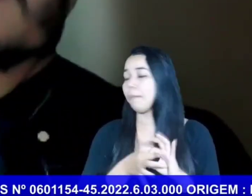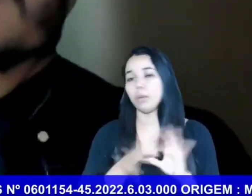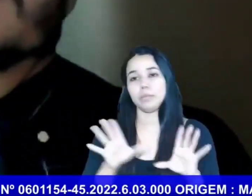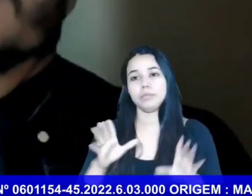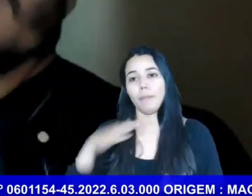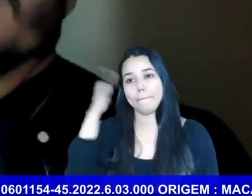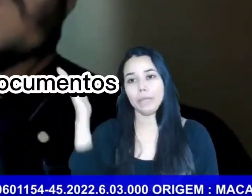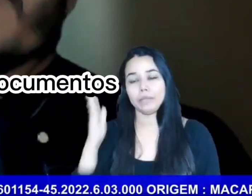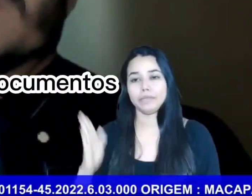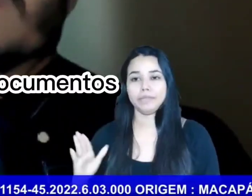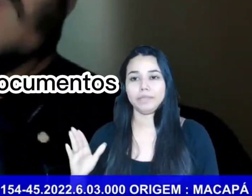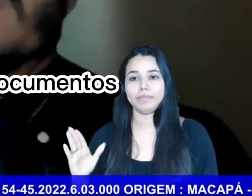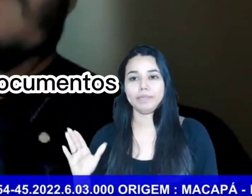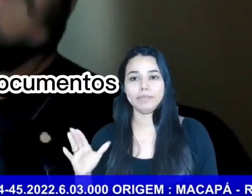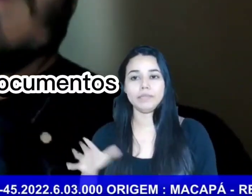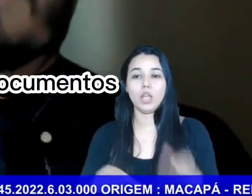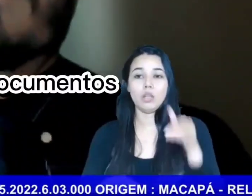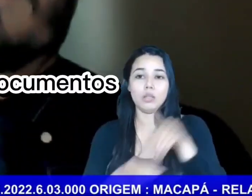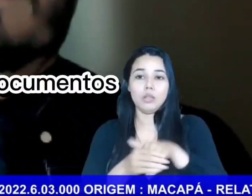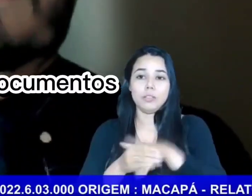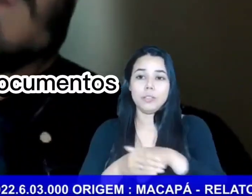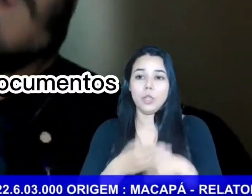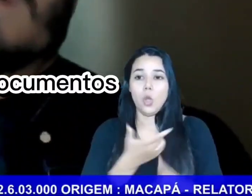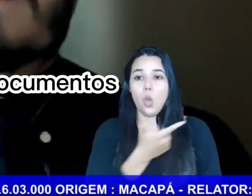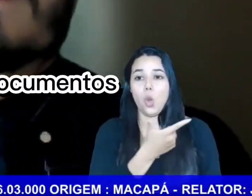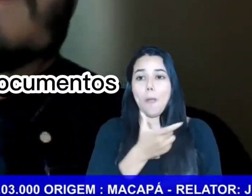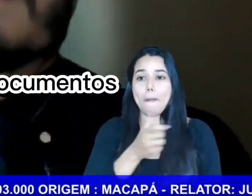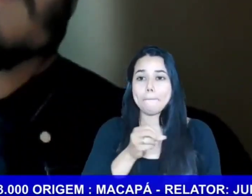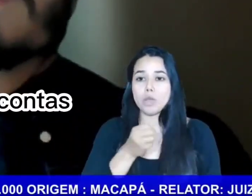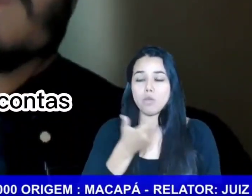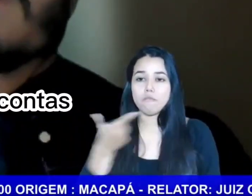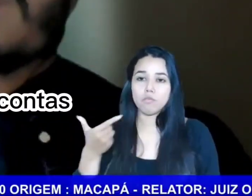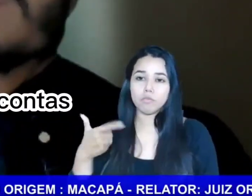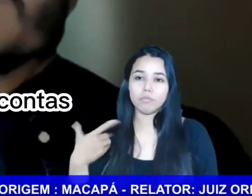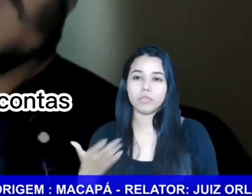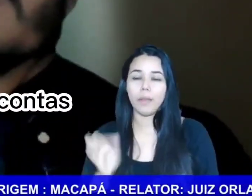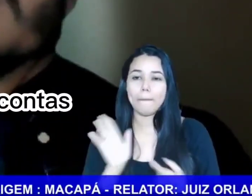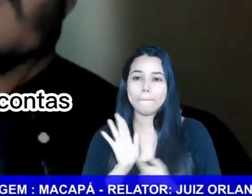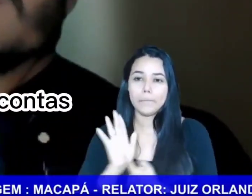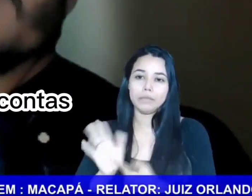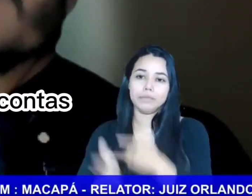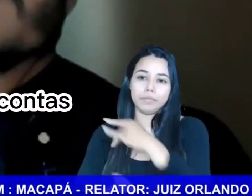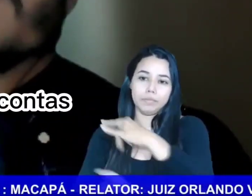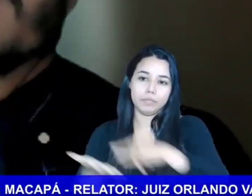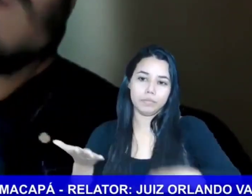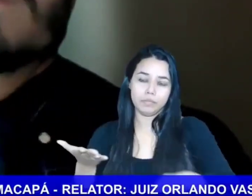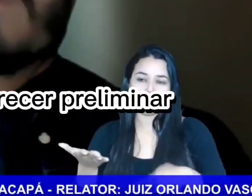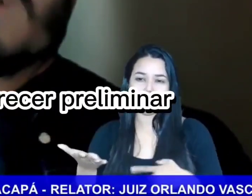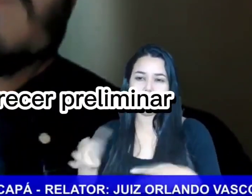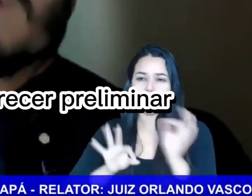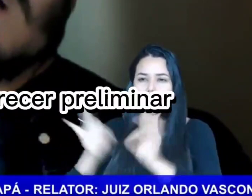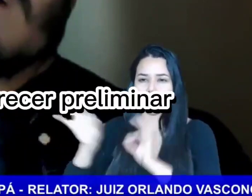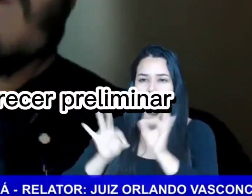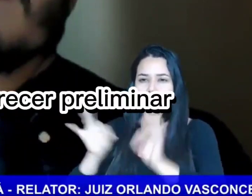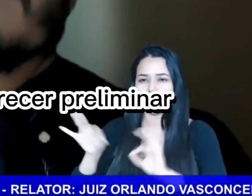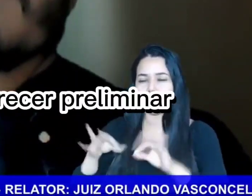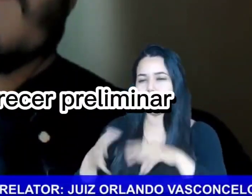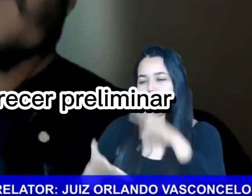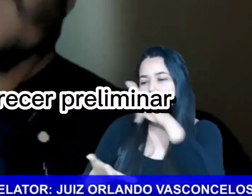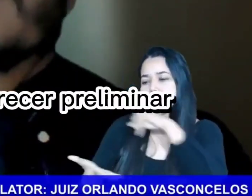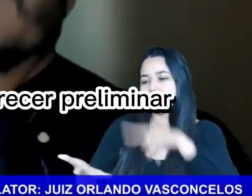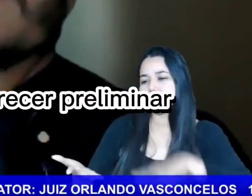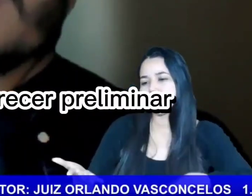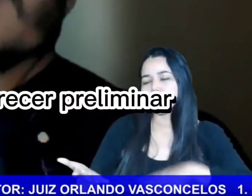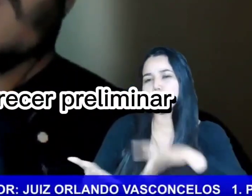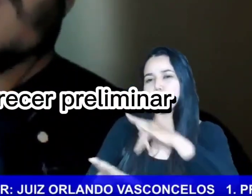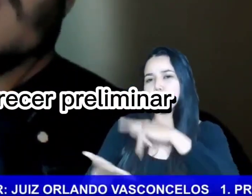2022. Após verificação inicial de documentos apresentados, o Núcleo de Análise de Contas Eleitorais e Partidárias